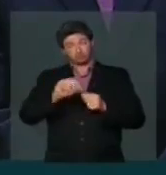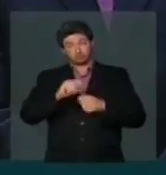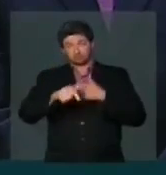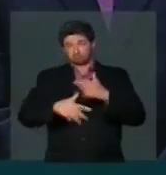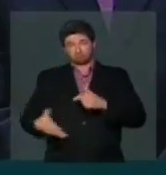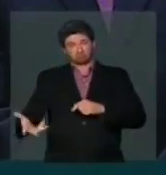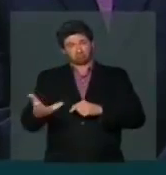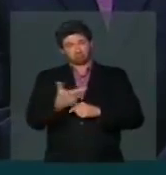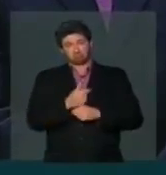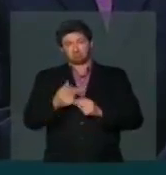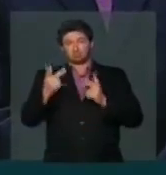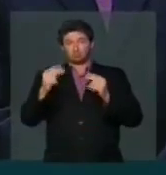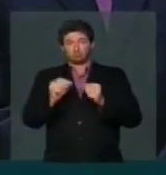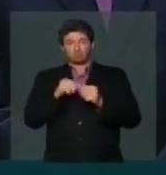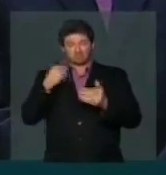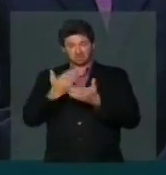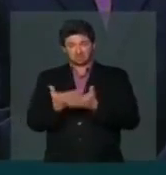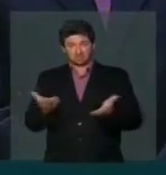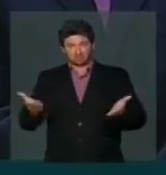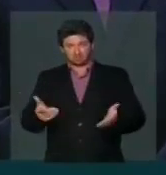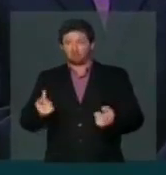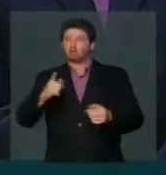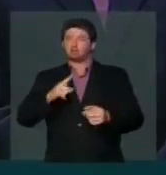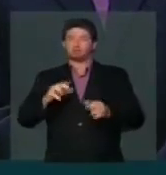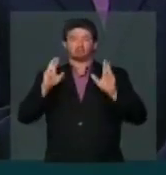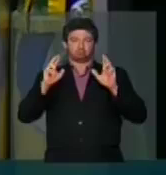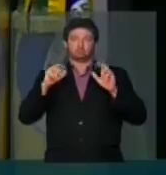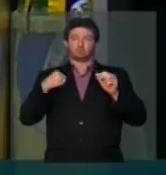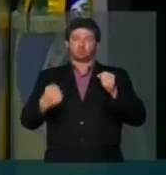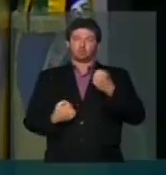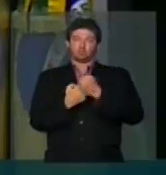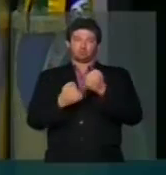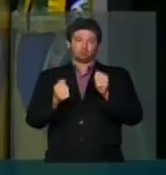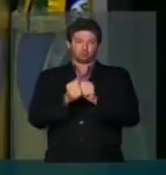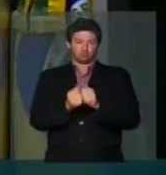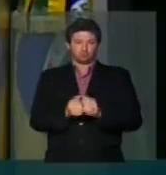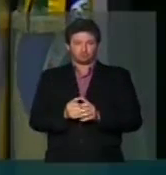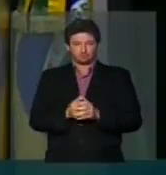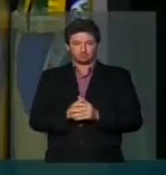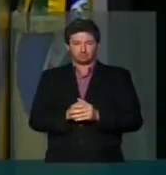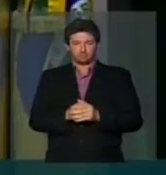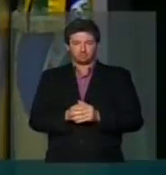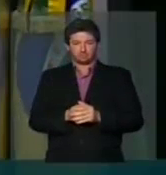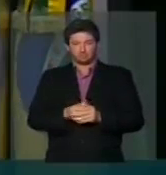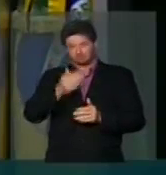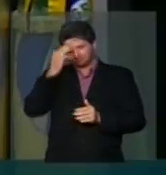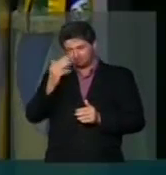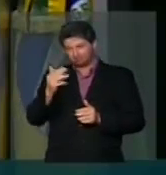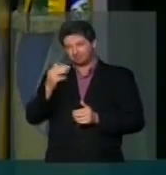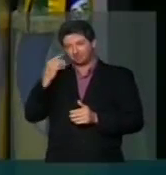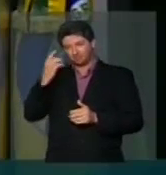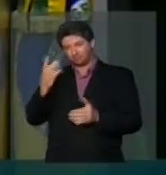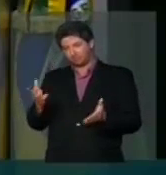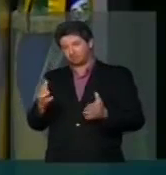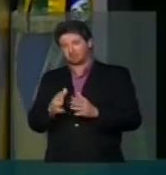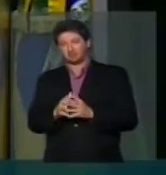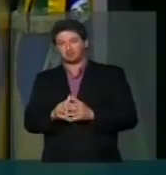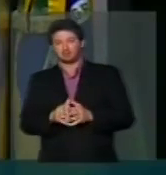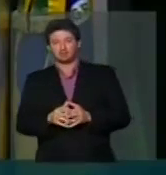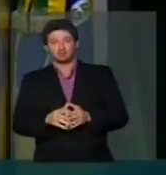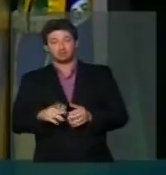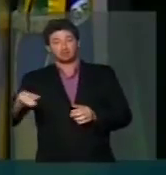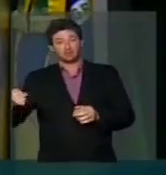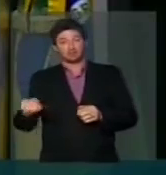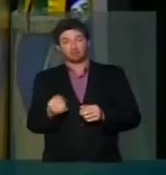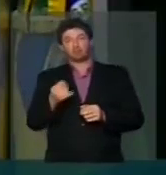brilho, o exemplo que tem feito até agora, e contará conosco certamente. Muito obrigado, deputado Rogério. Vossa Excelência é um grande companheiro, alguém que se aproveita